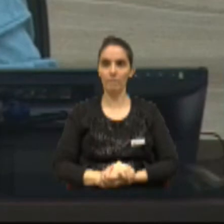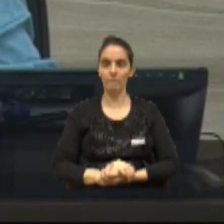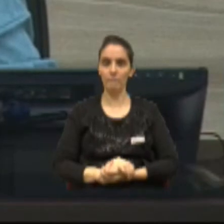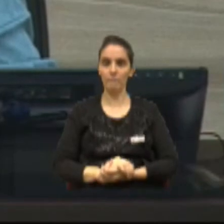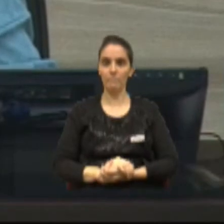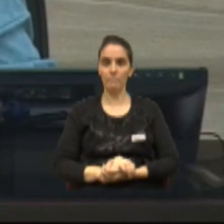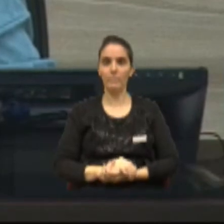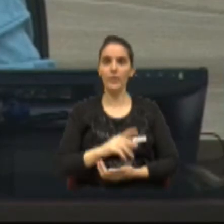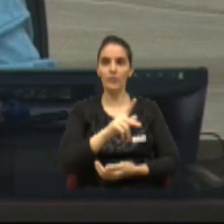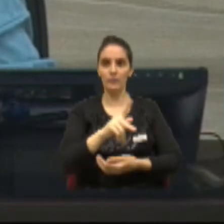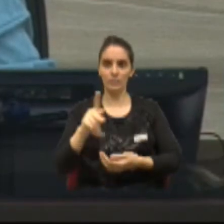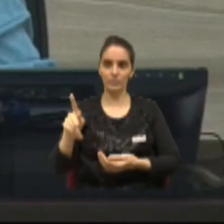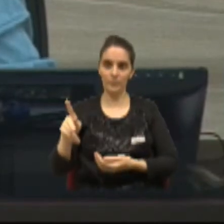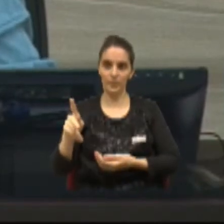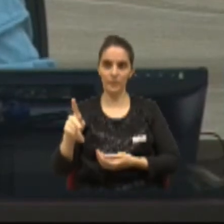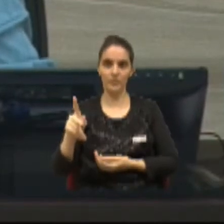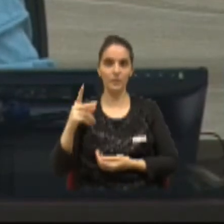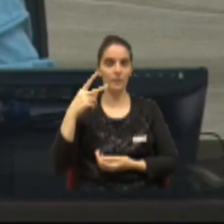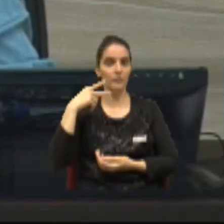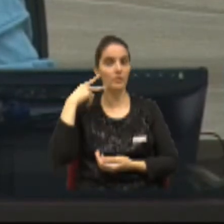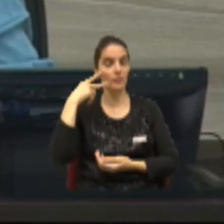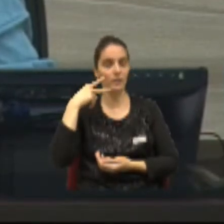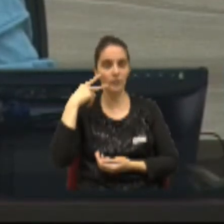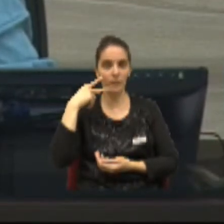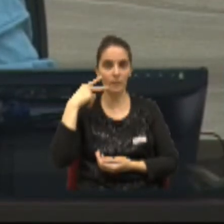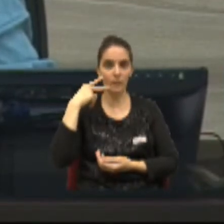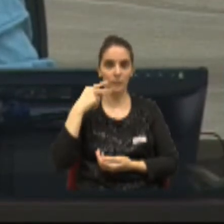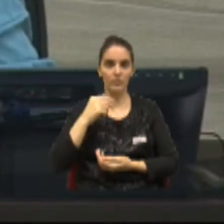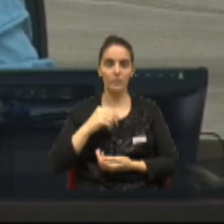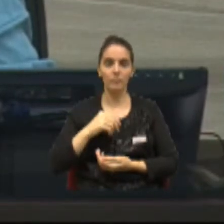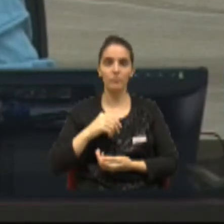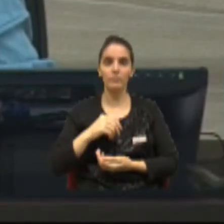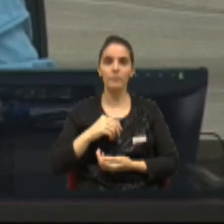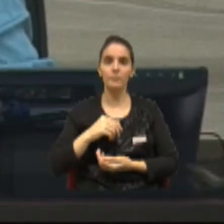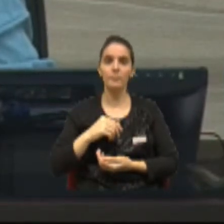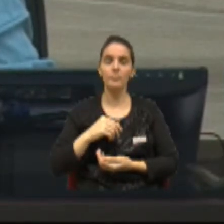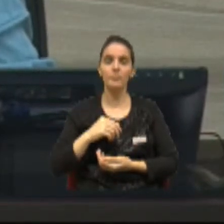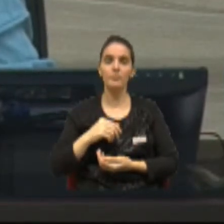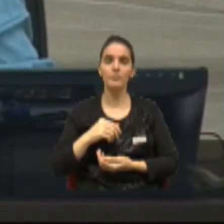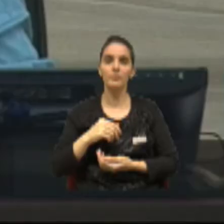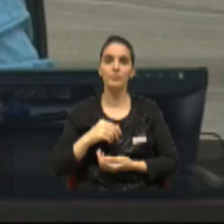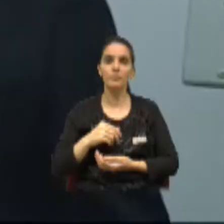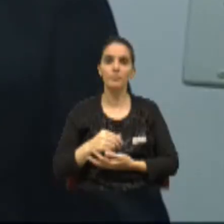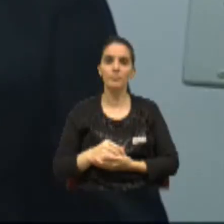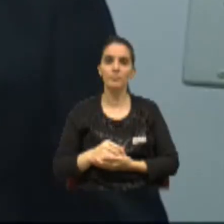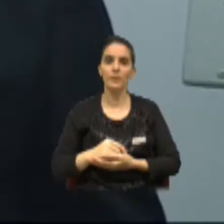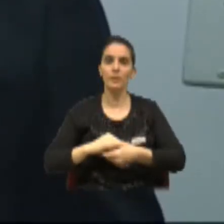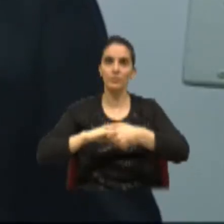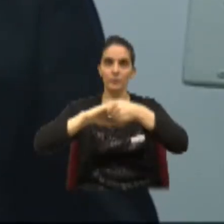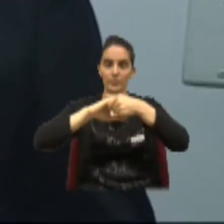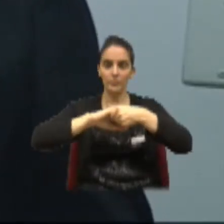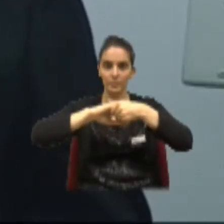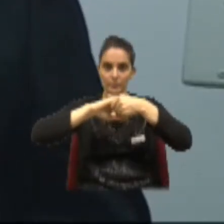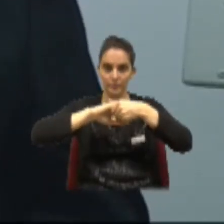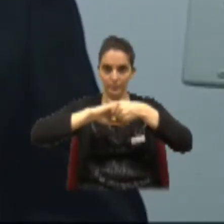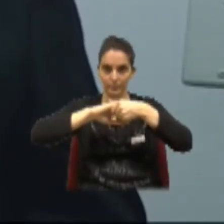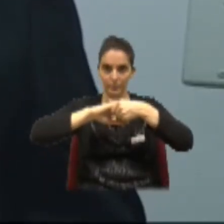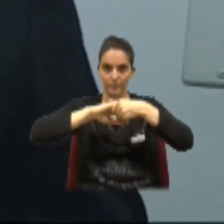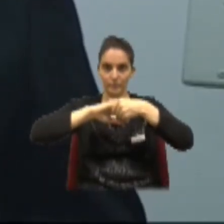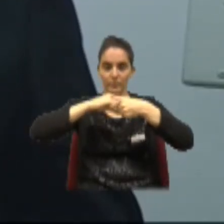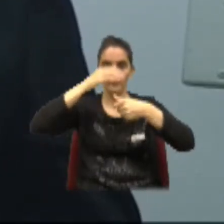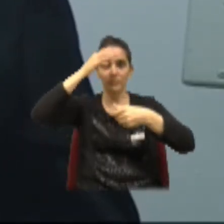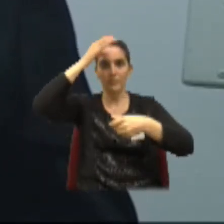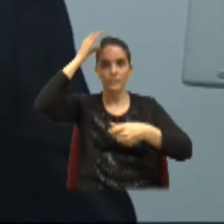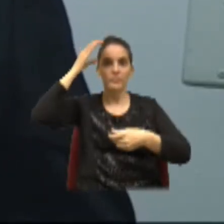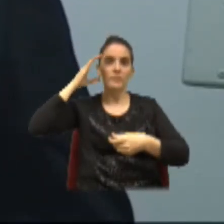Senhor presidente, nobres pares, levanto aqui para parabenizar a vereadora